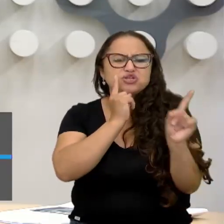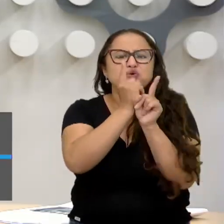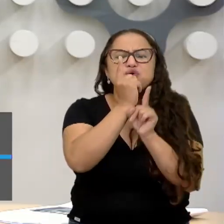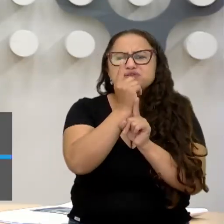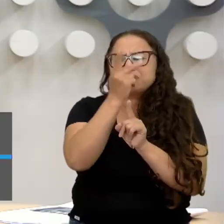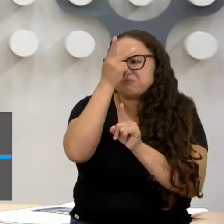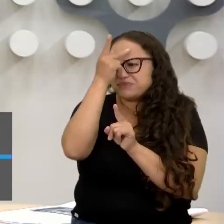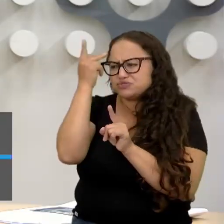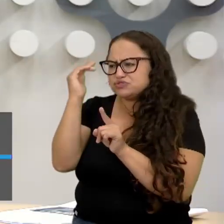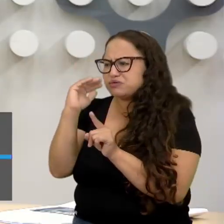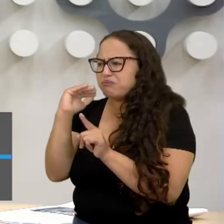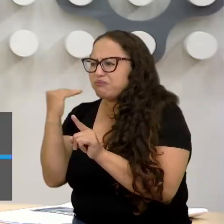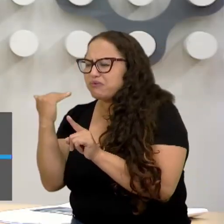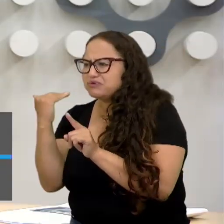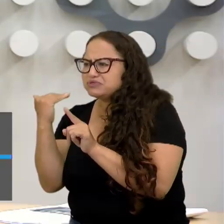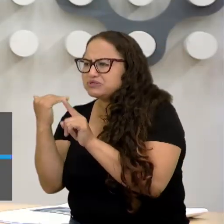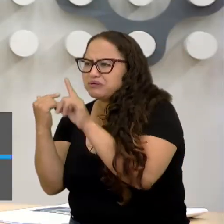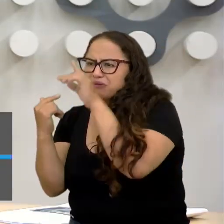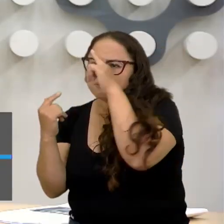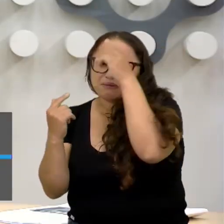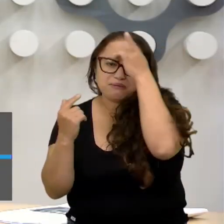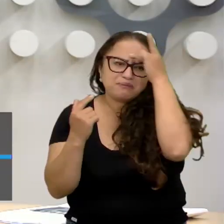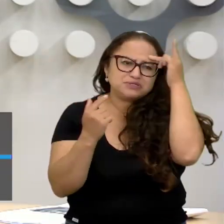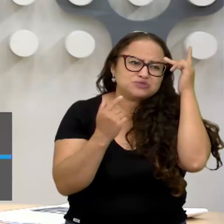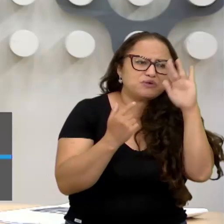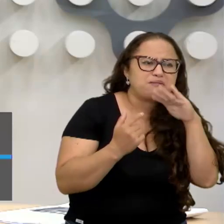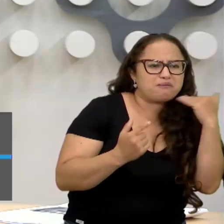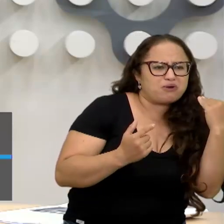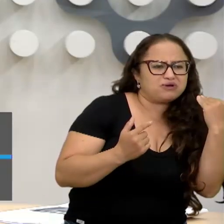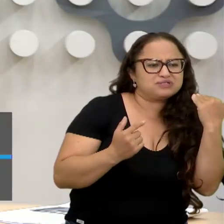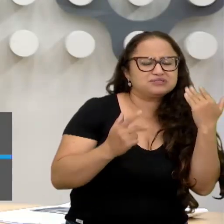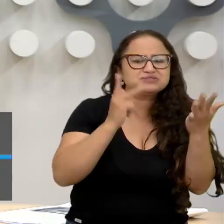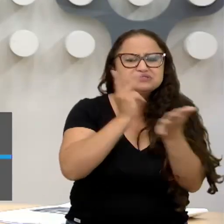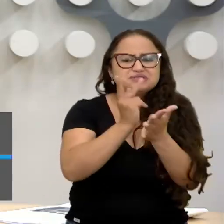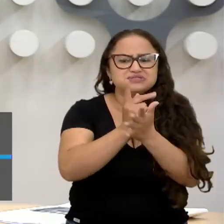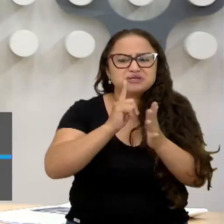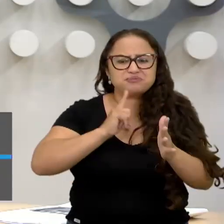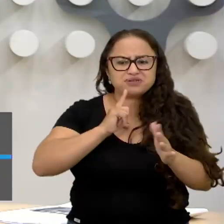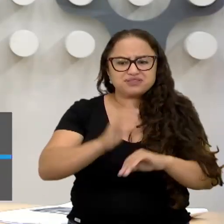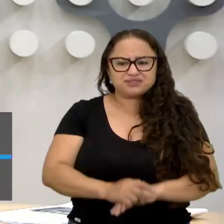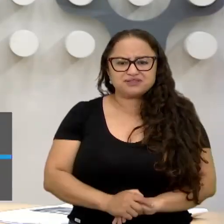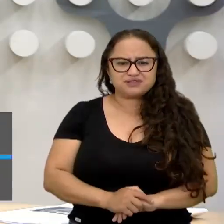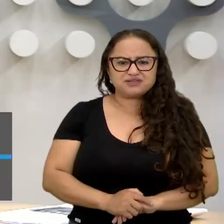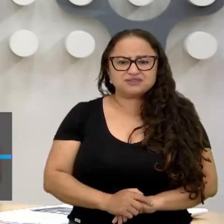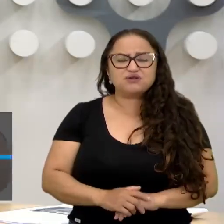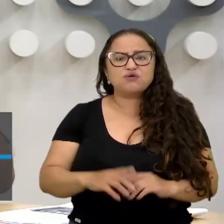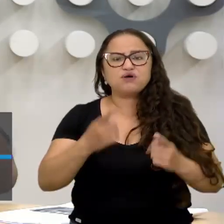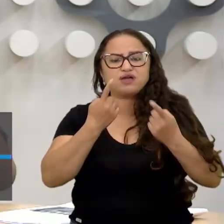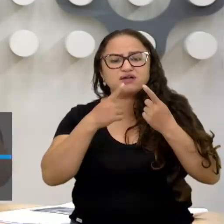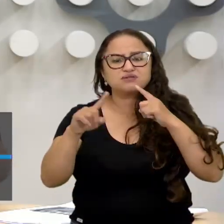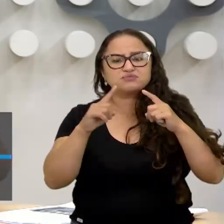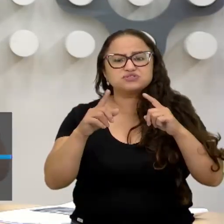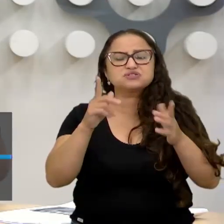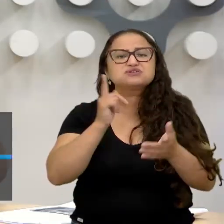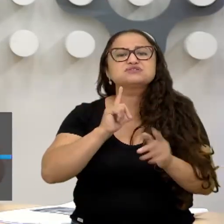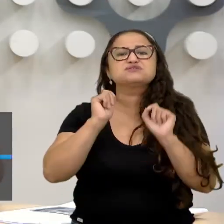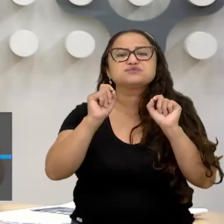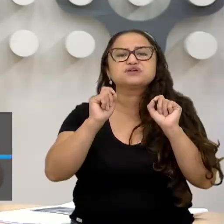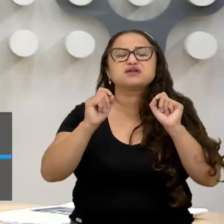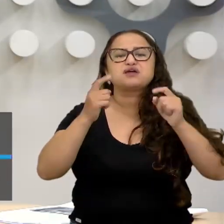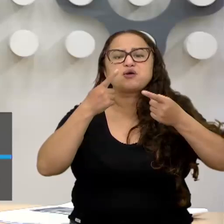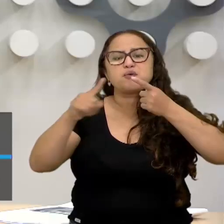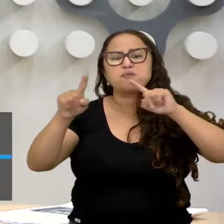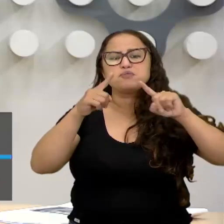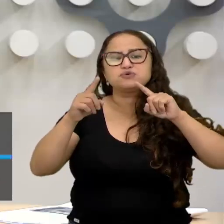morrendo. E ele chega num lugar e vê que está acontecendo um velório. E aí tem uma canção que acontece, essa cova que estás de palmo medida,